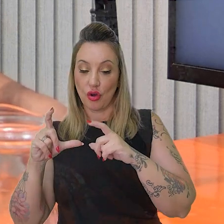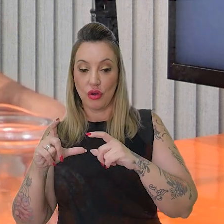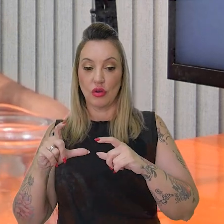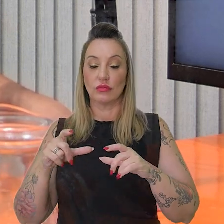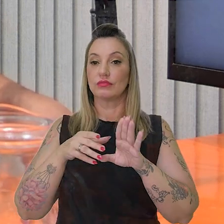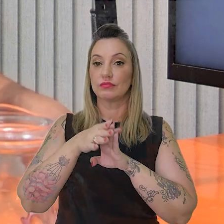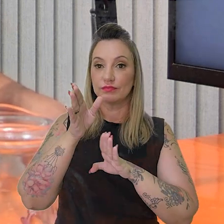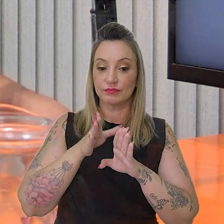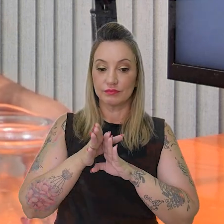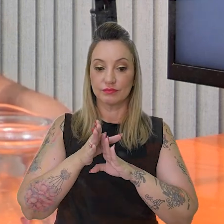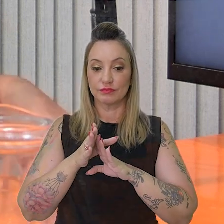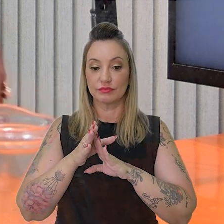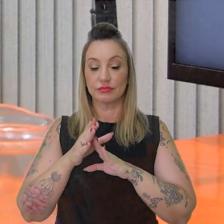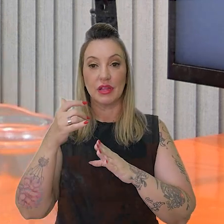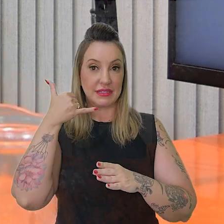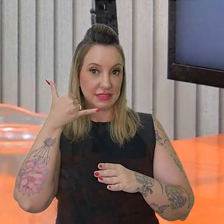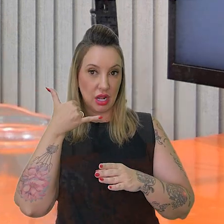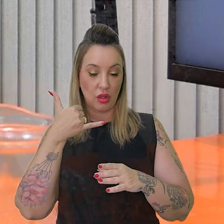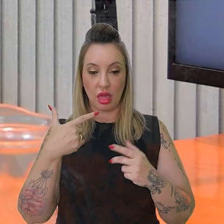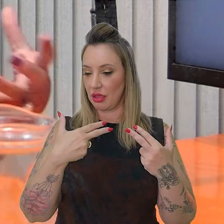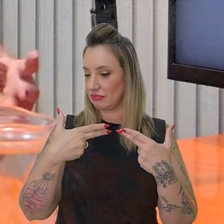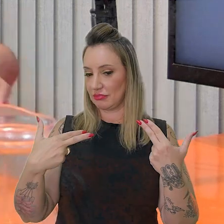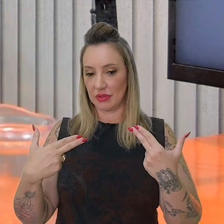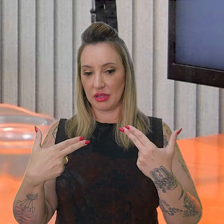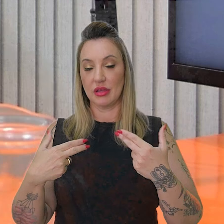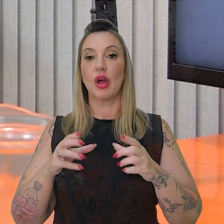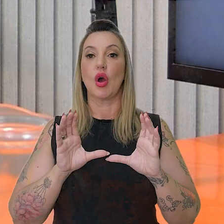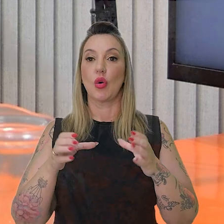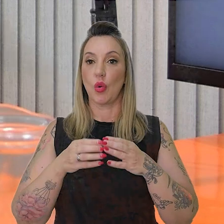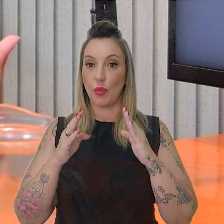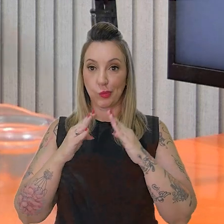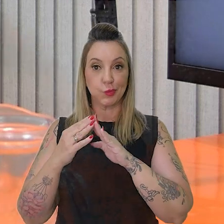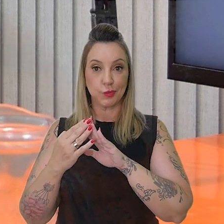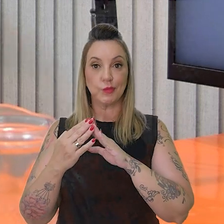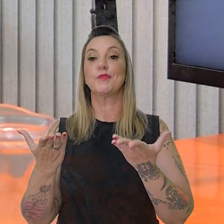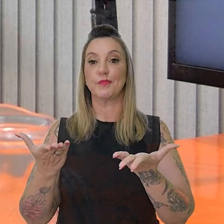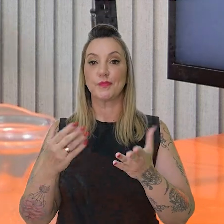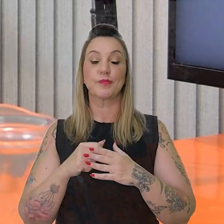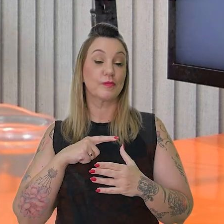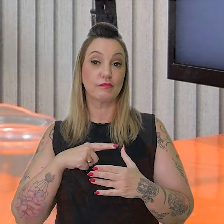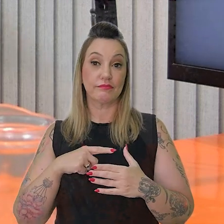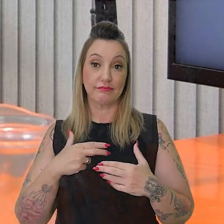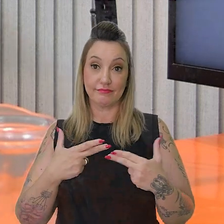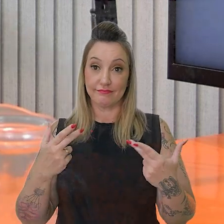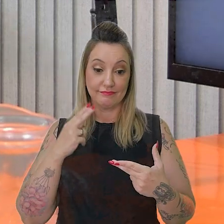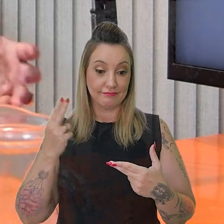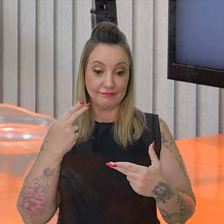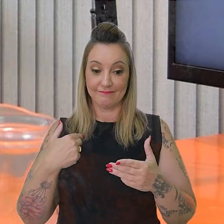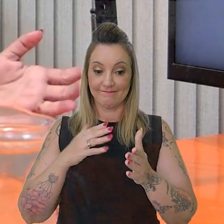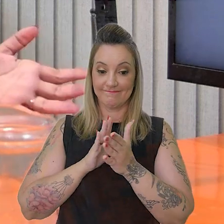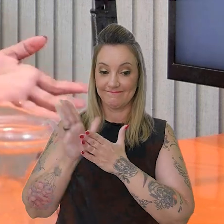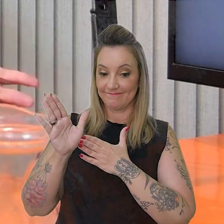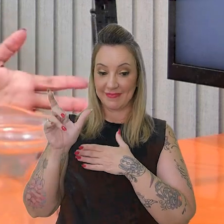fotos instrução de fotos mobile com o celular delas á na comunidade e tal então querendo não tem como